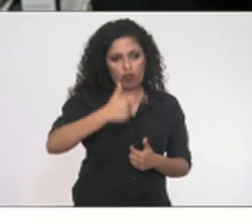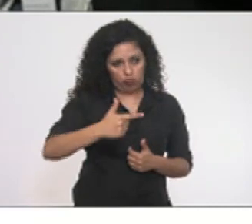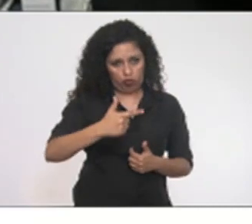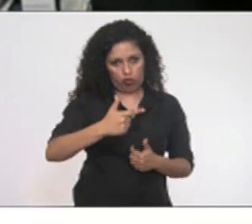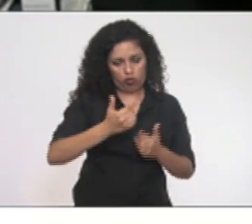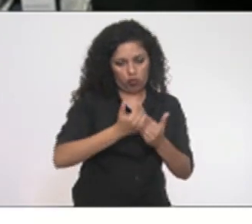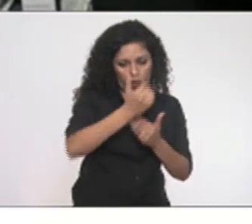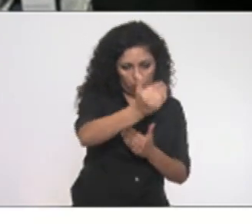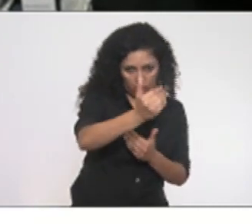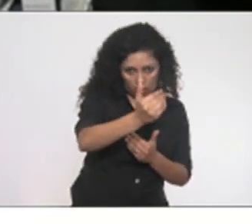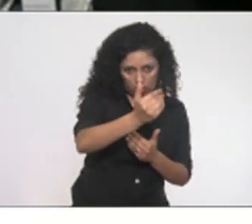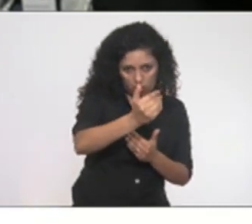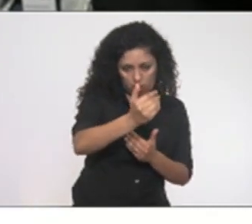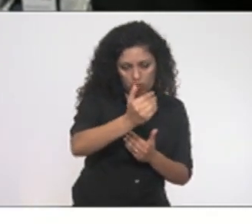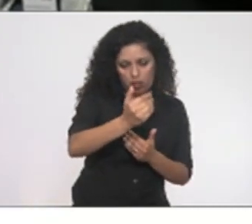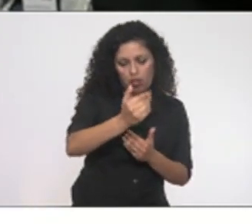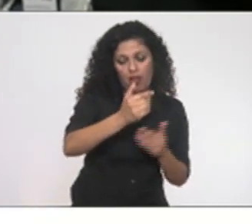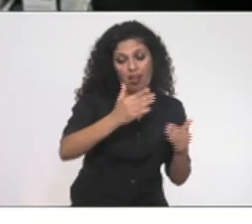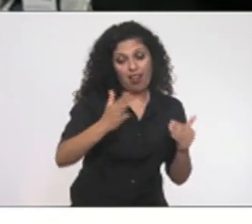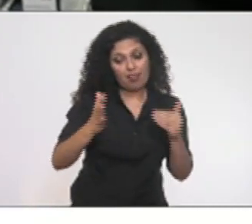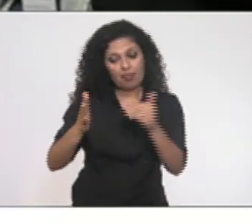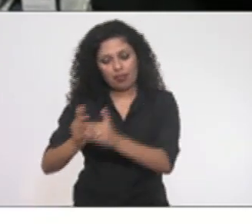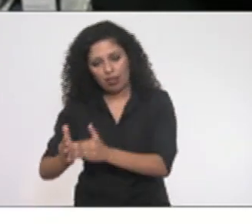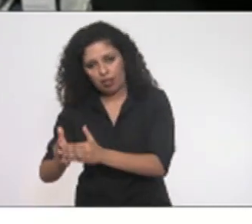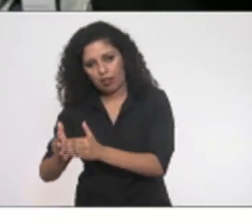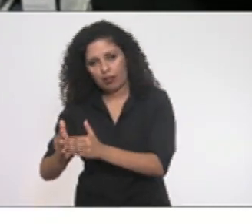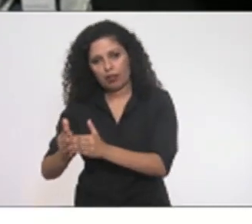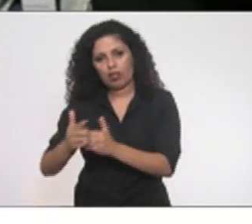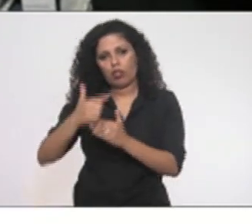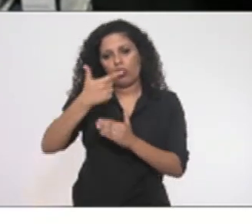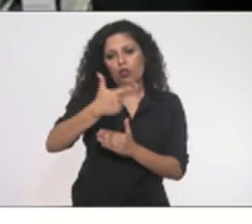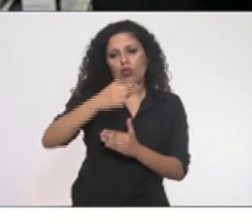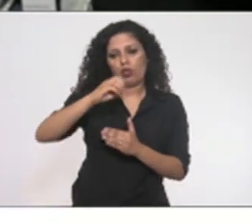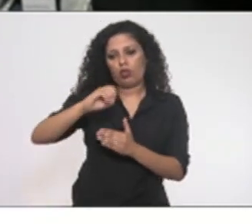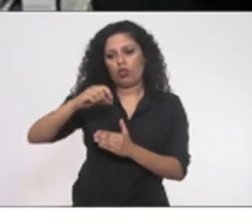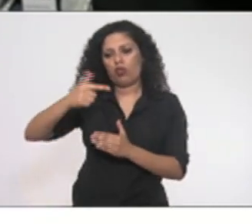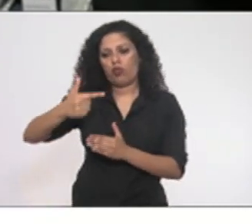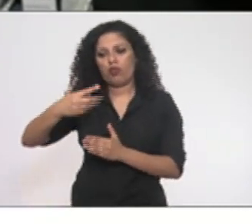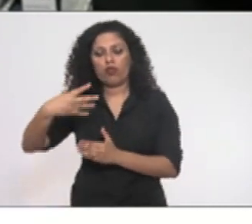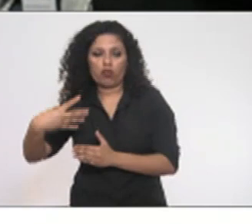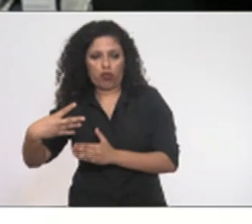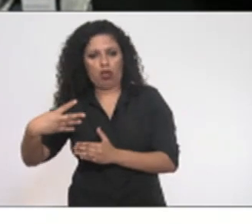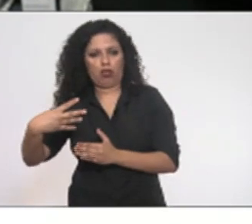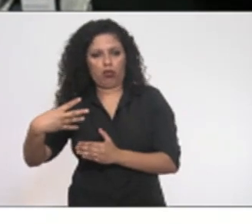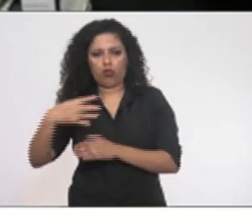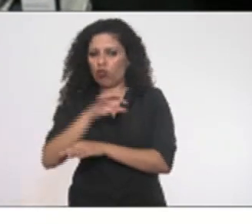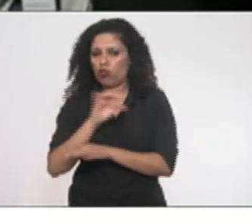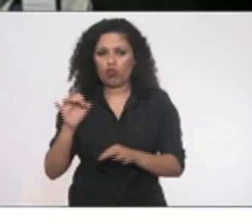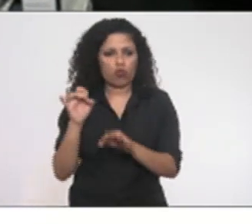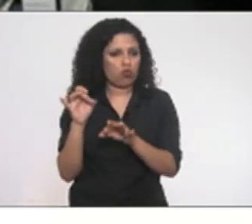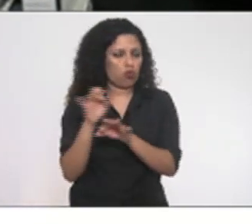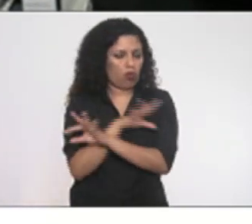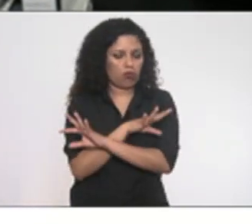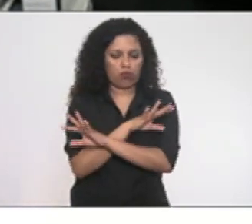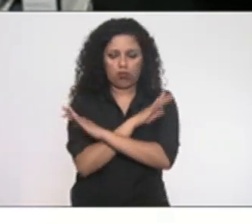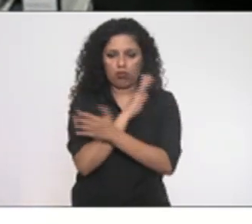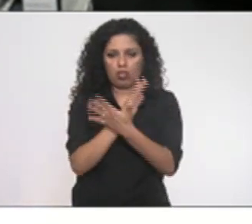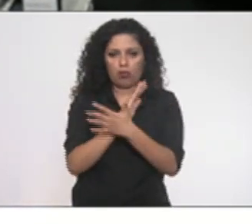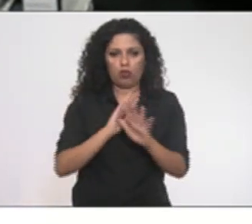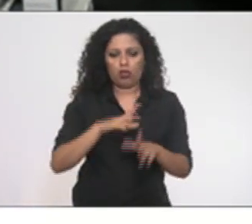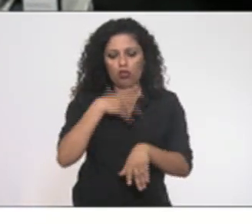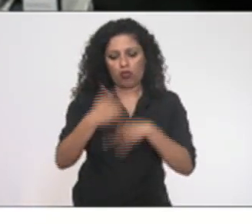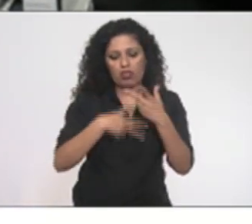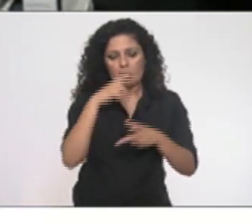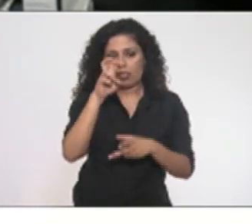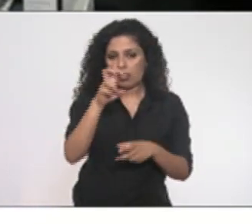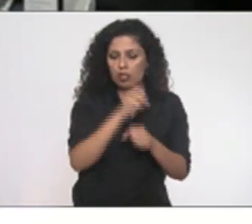2023 e 2024 agora, fazer essa contratação agora. Como a gente está dando 5 anos